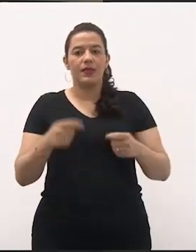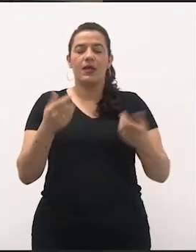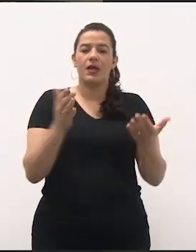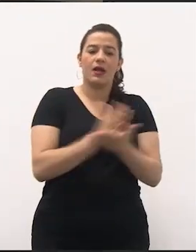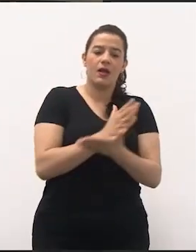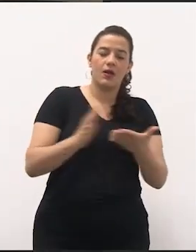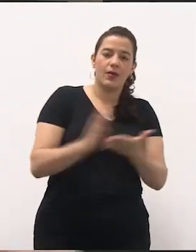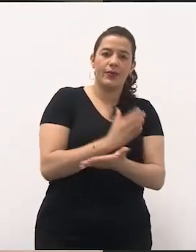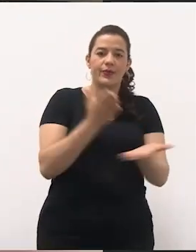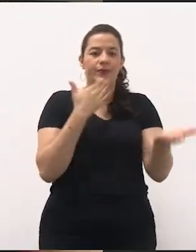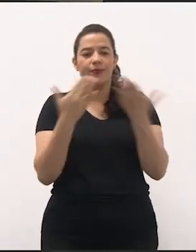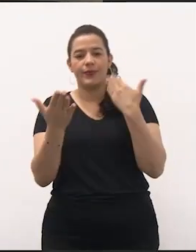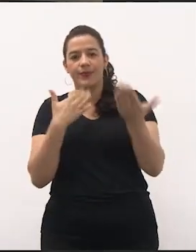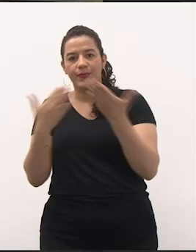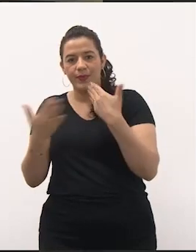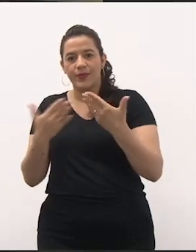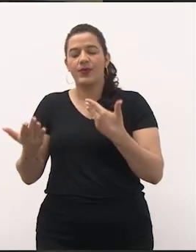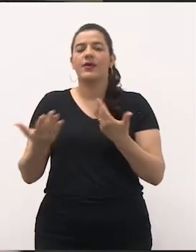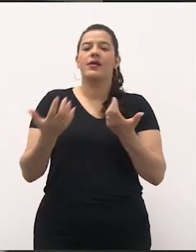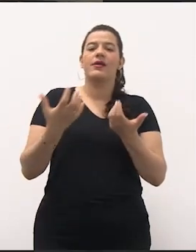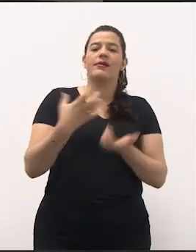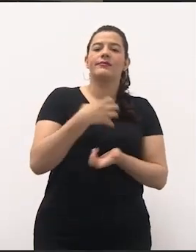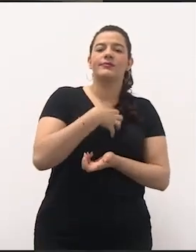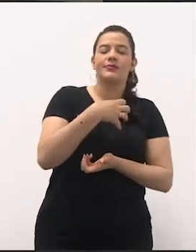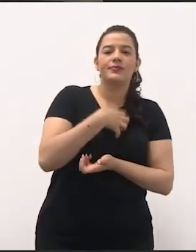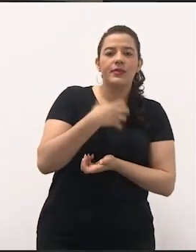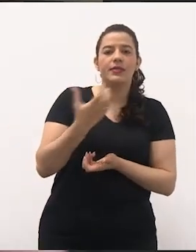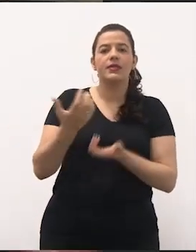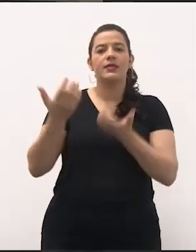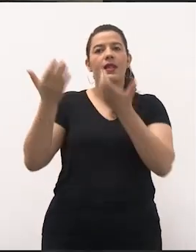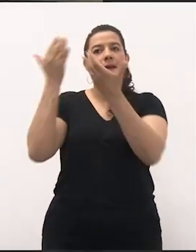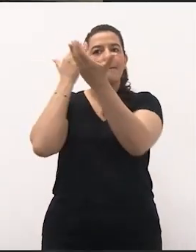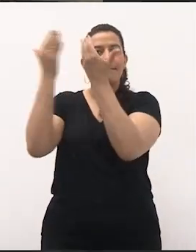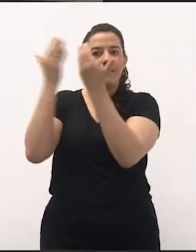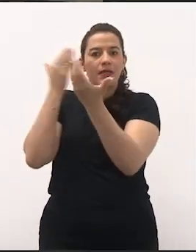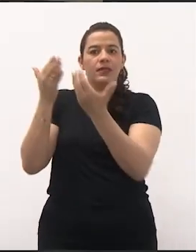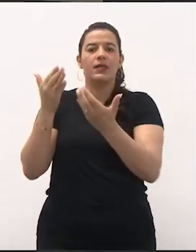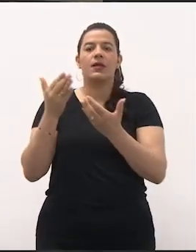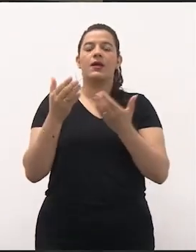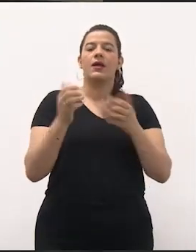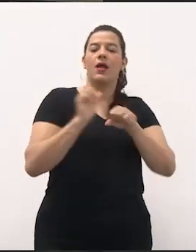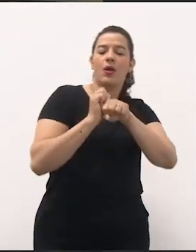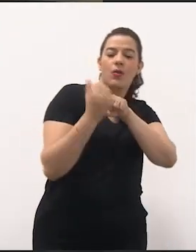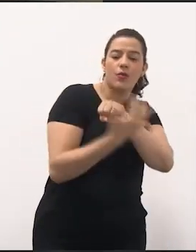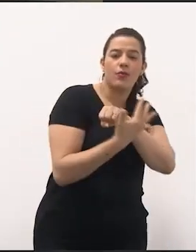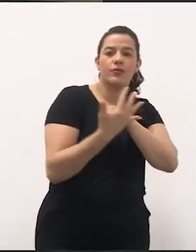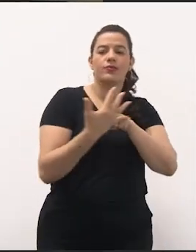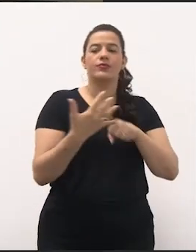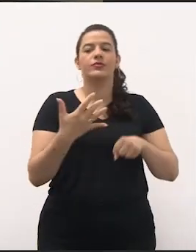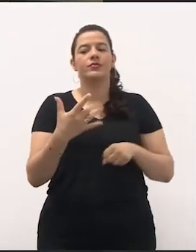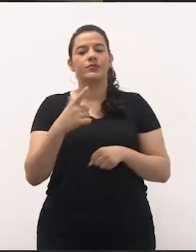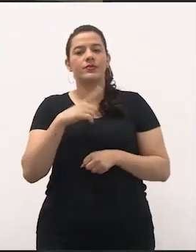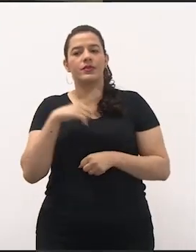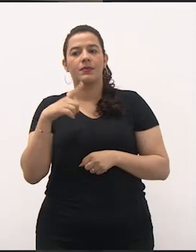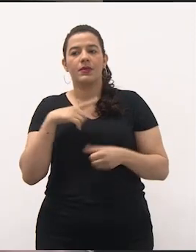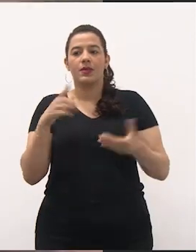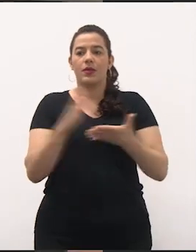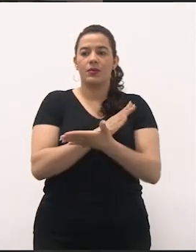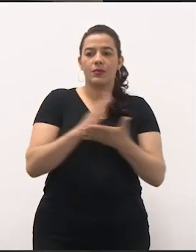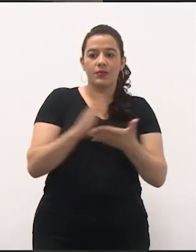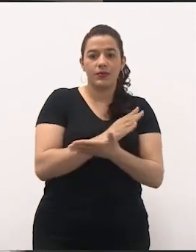aqui em relação a psicólogos, em relação à Covid, em